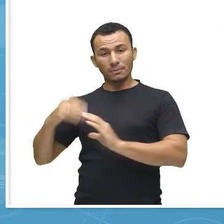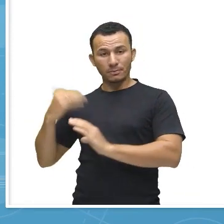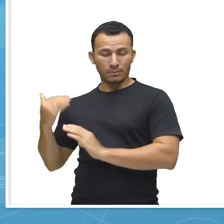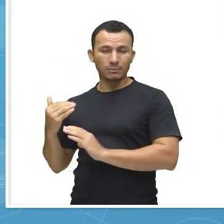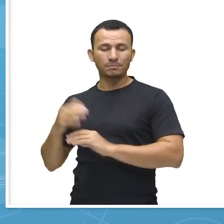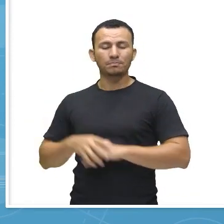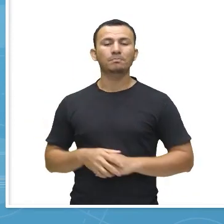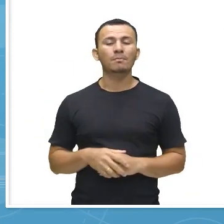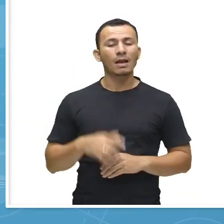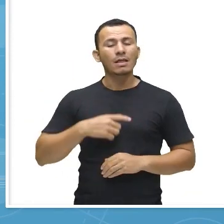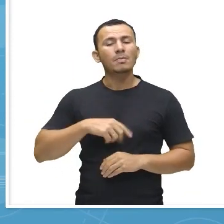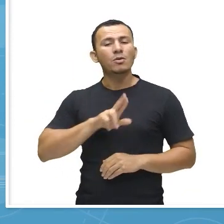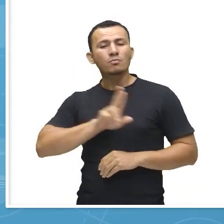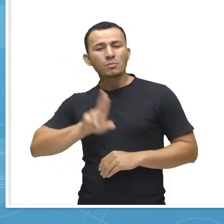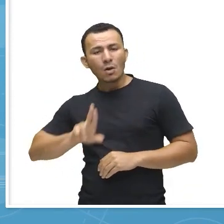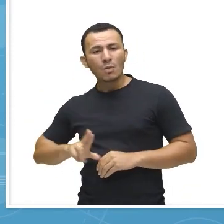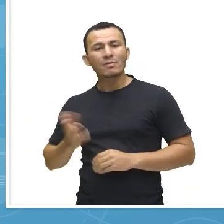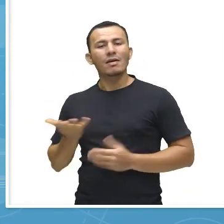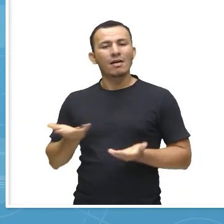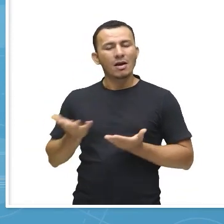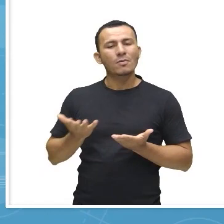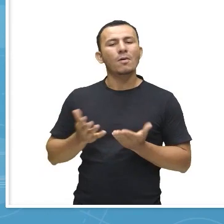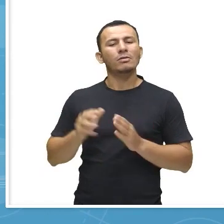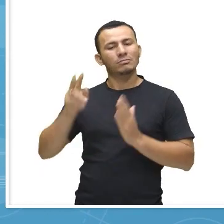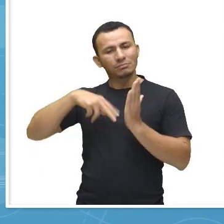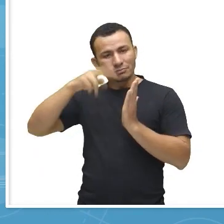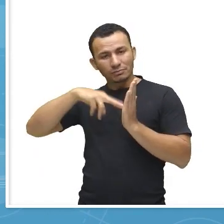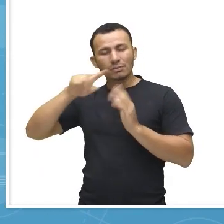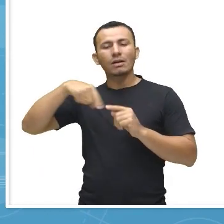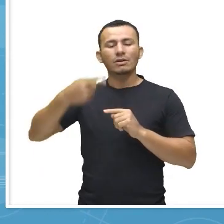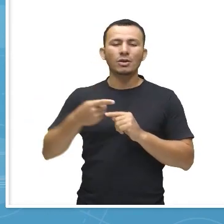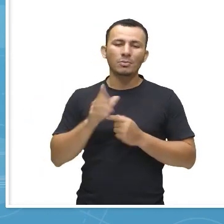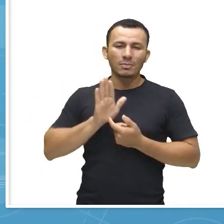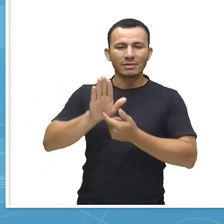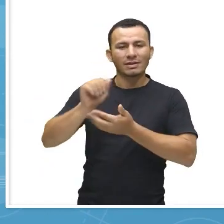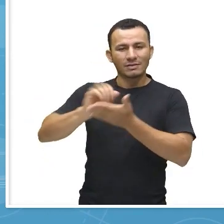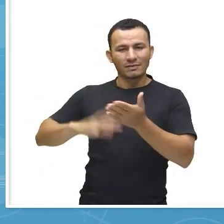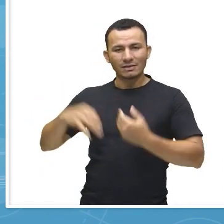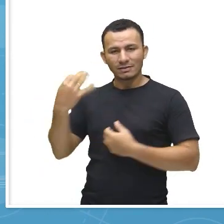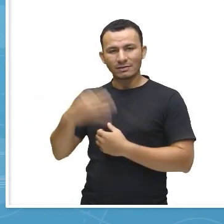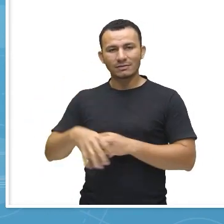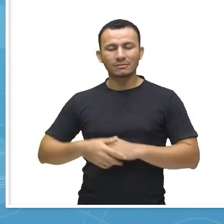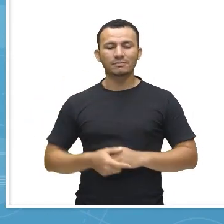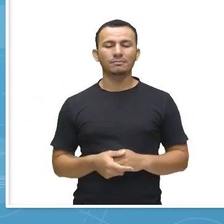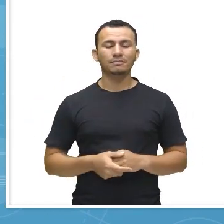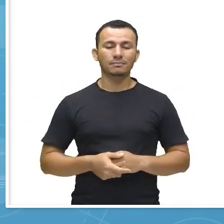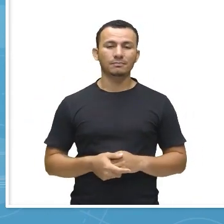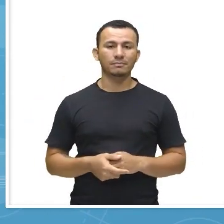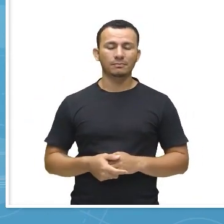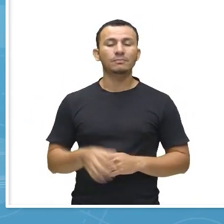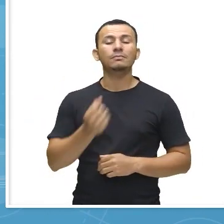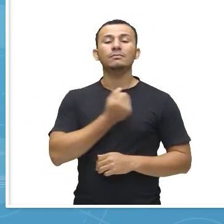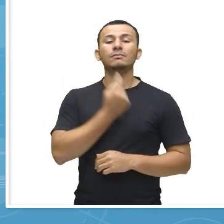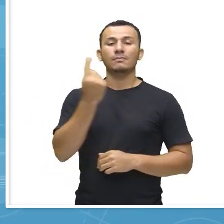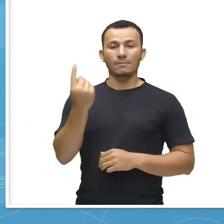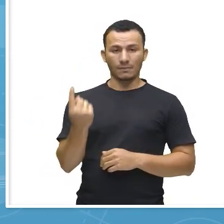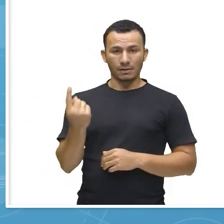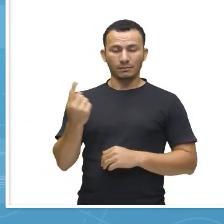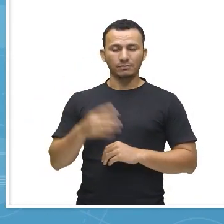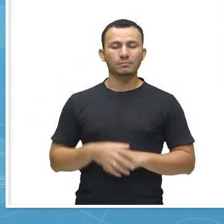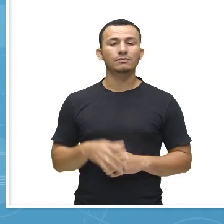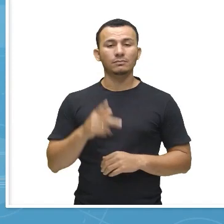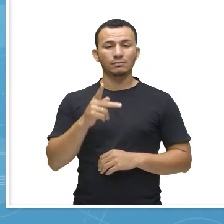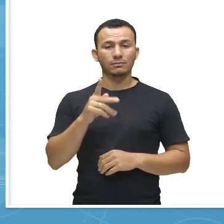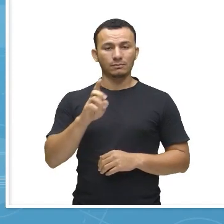vou ver aqui agora algumas das participações de vocês e depois a gente confere a questão. Então, olha lá. Na questão 1, a gente tem o